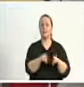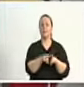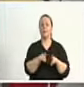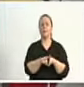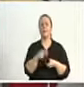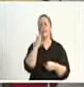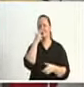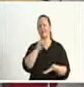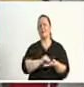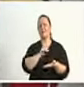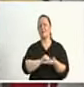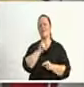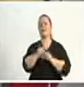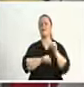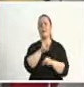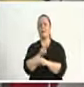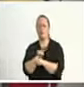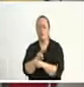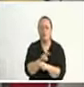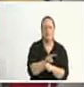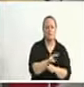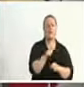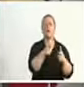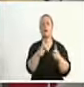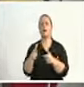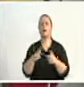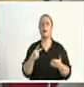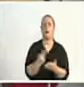à frustração da receita e o elevado grau de